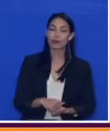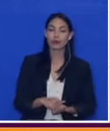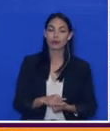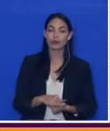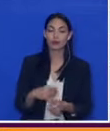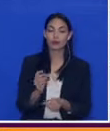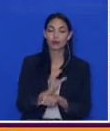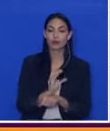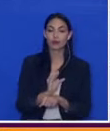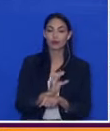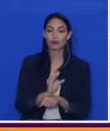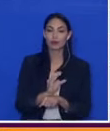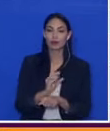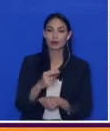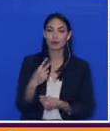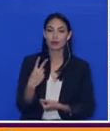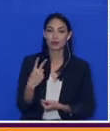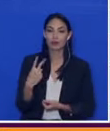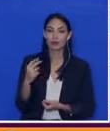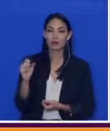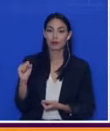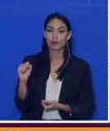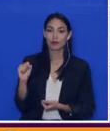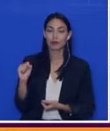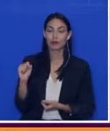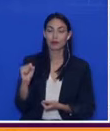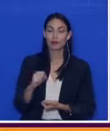Bola cinza, número 28.